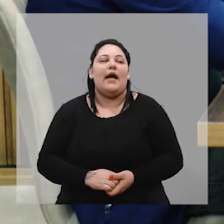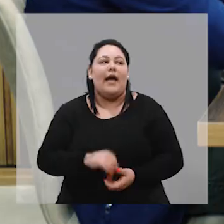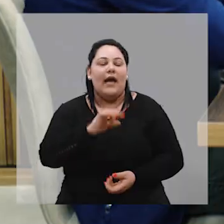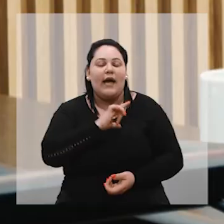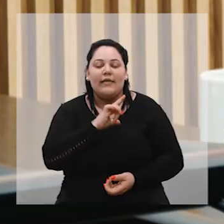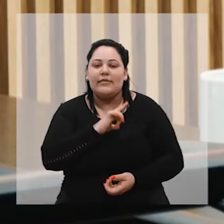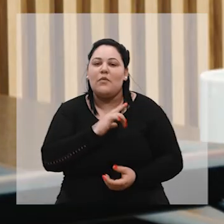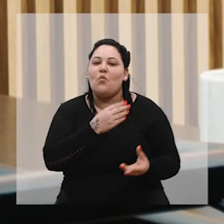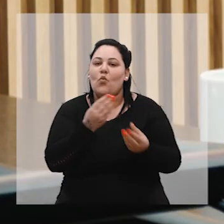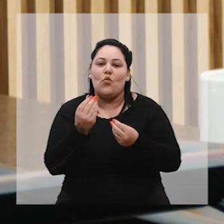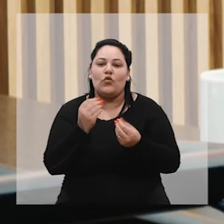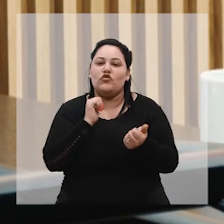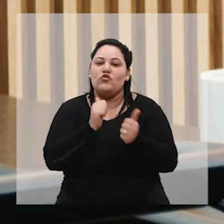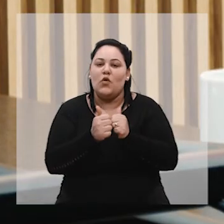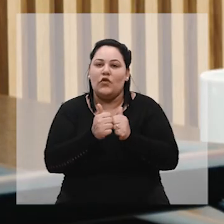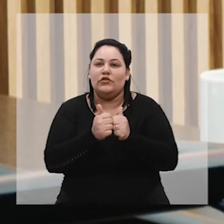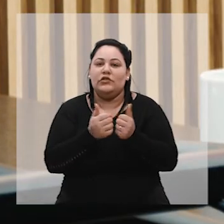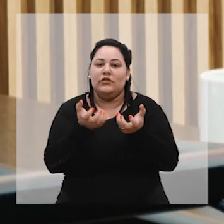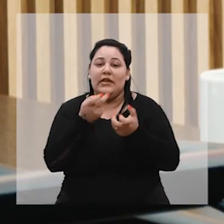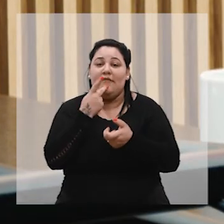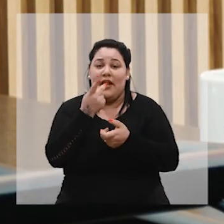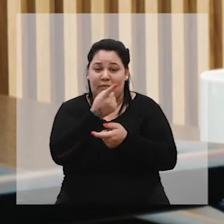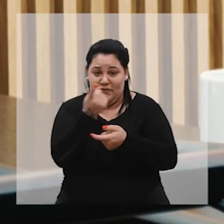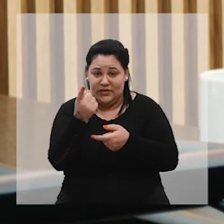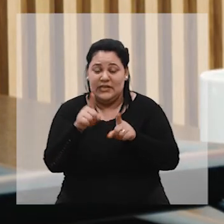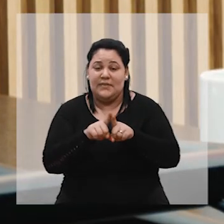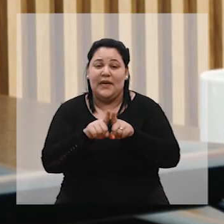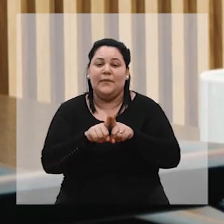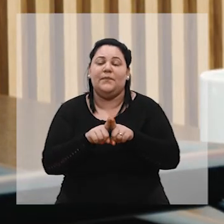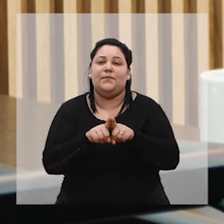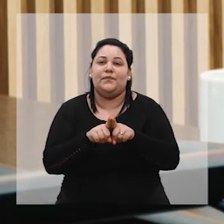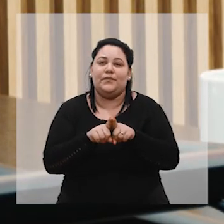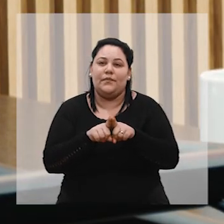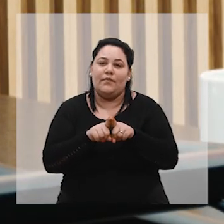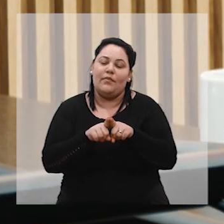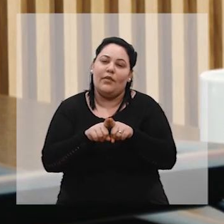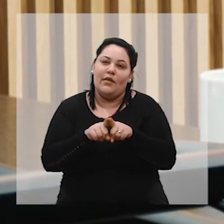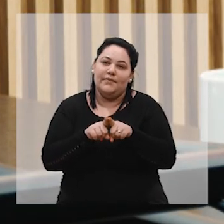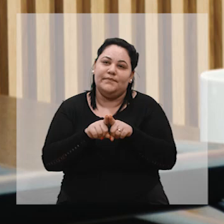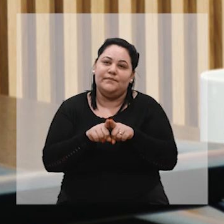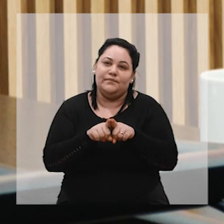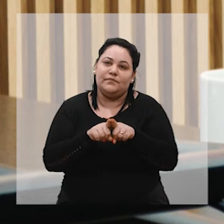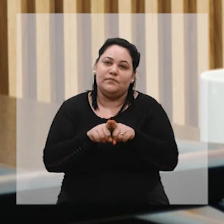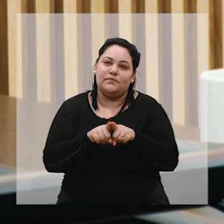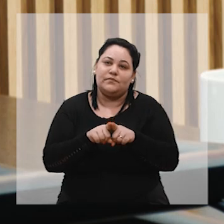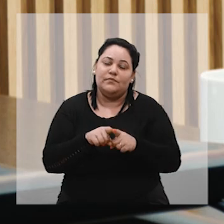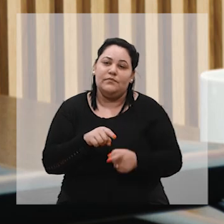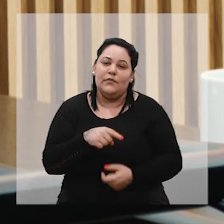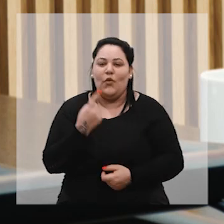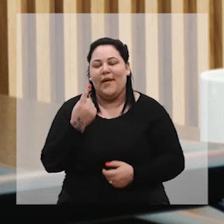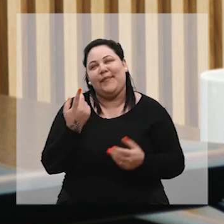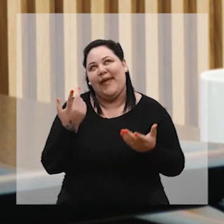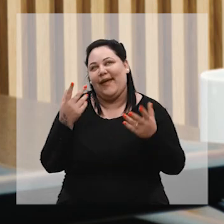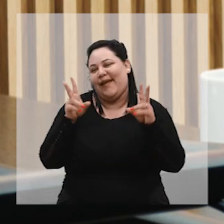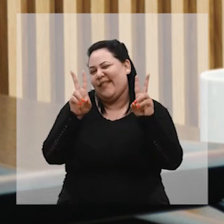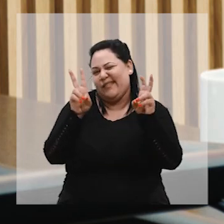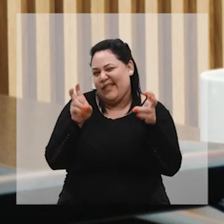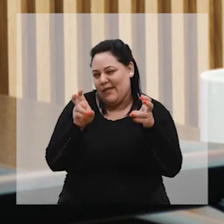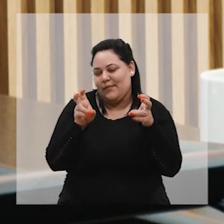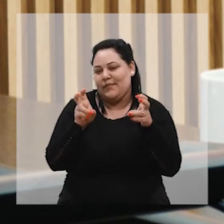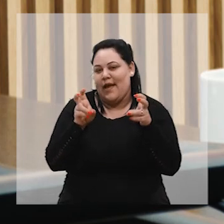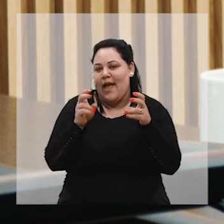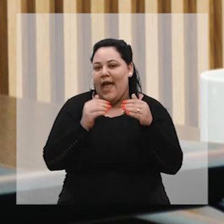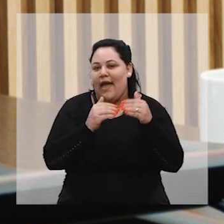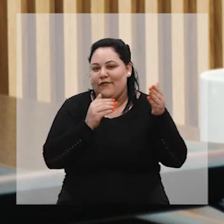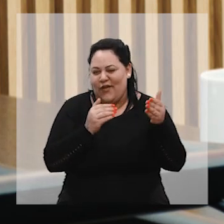de esporte e algo que eu queria contar pra vocês que uma é entre aspas